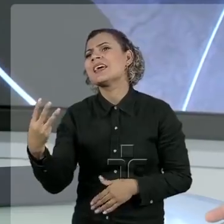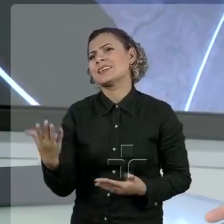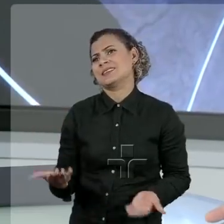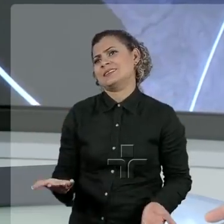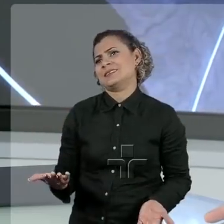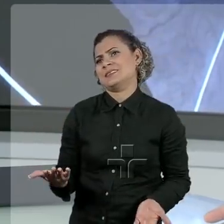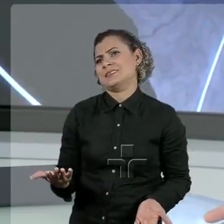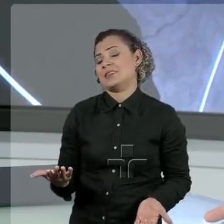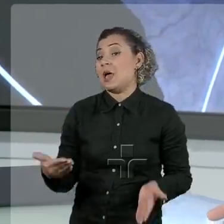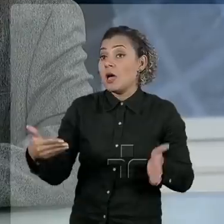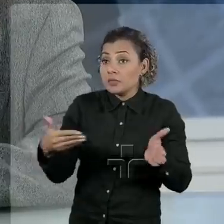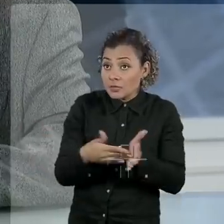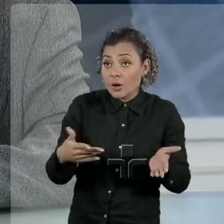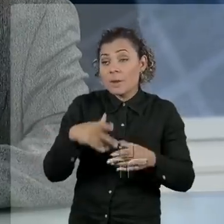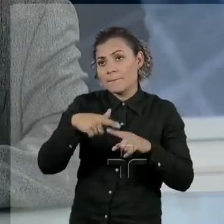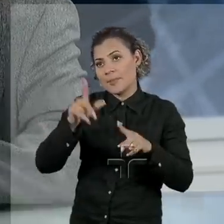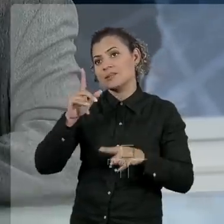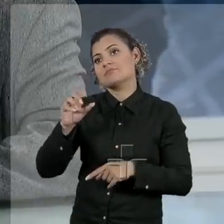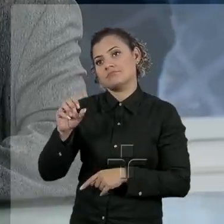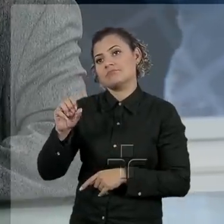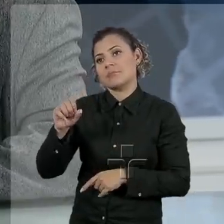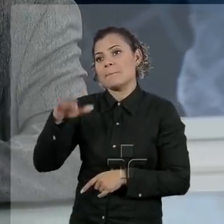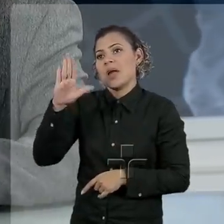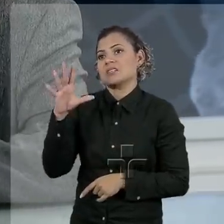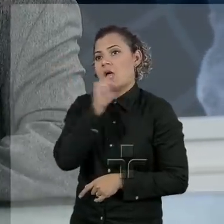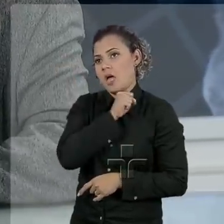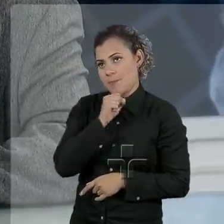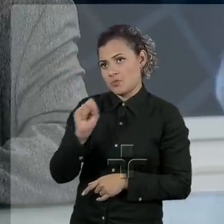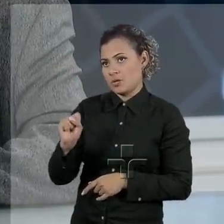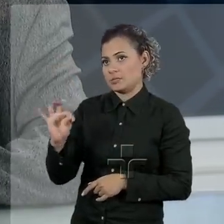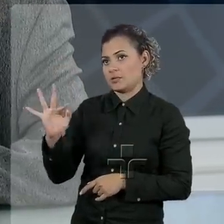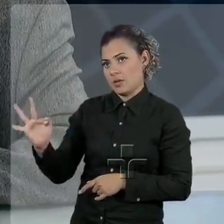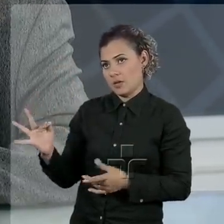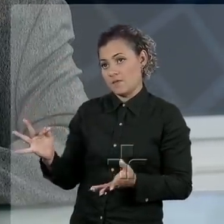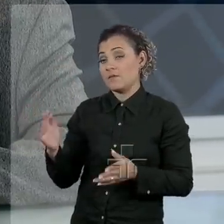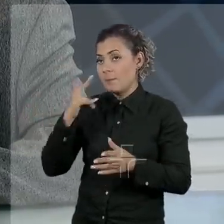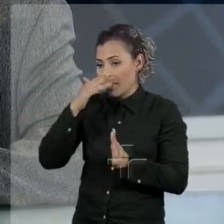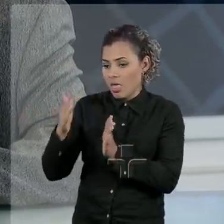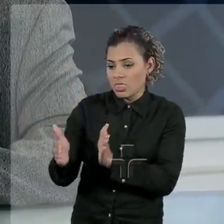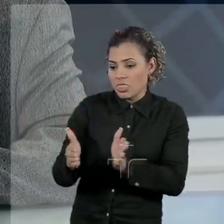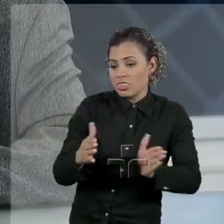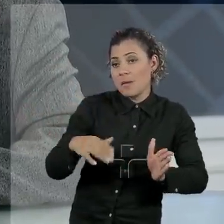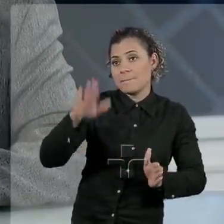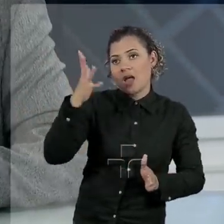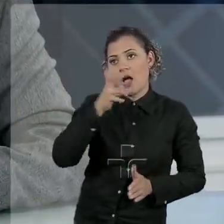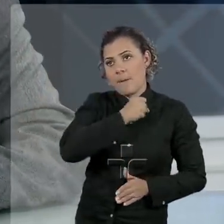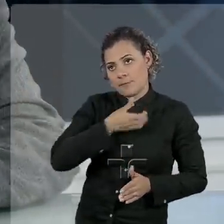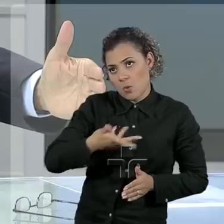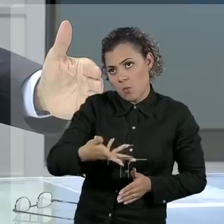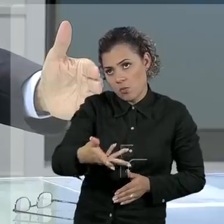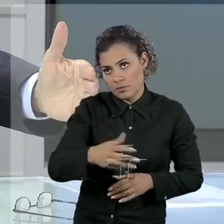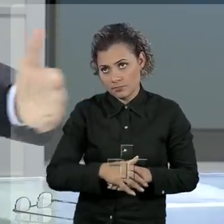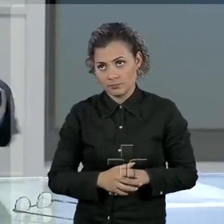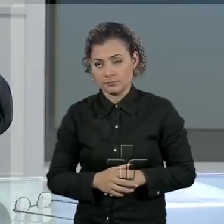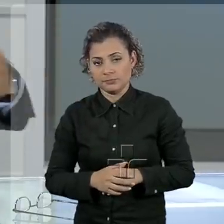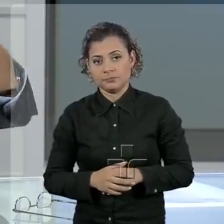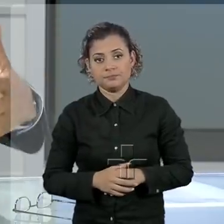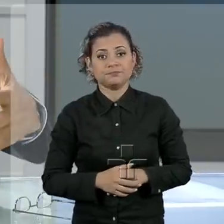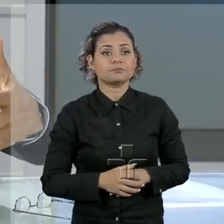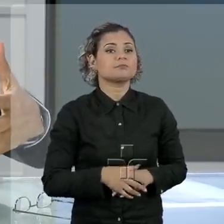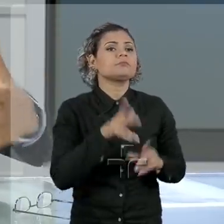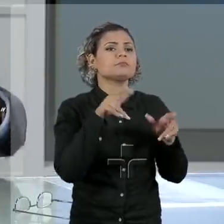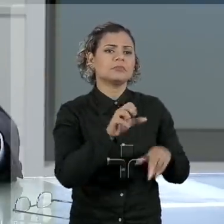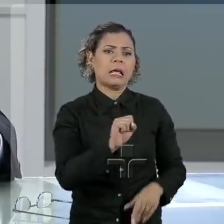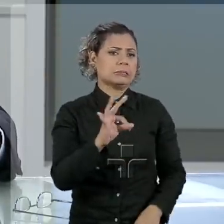mais ágil, no sentido de que ele é mais ágil, mais enxuto, e o processo pode andar mais rápido, né? Mas, né, as pessoas dizem, o Supremo